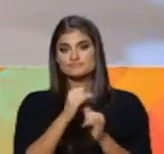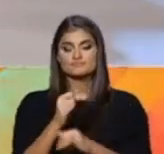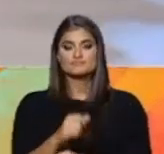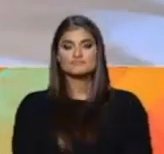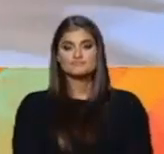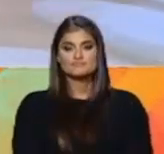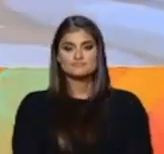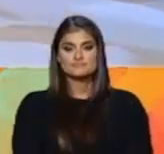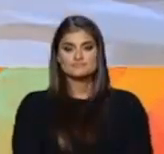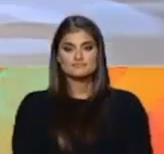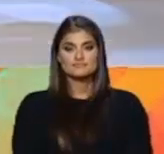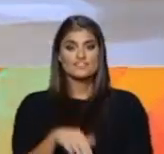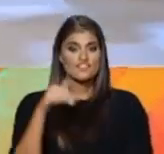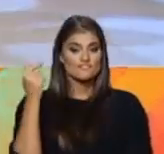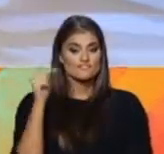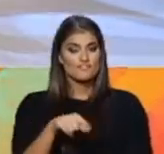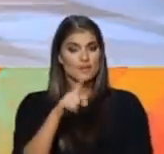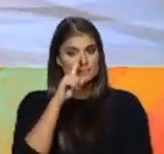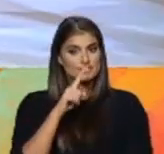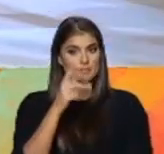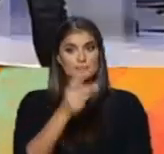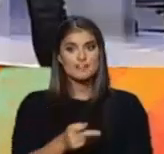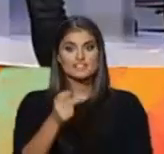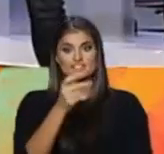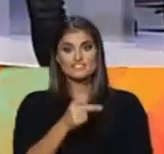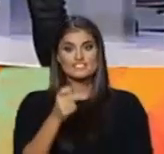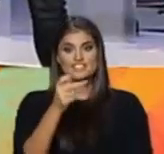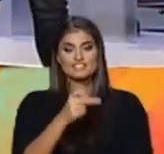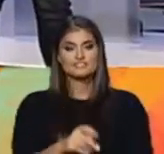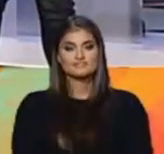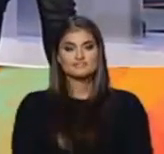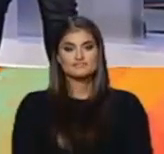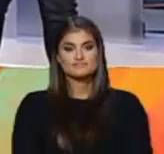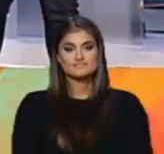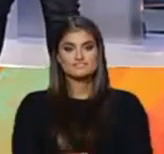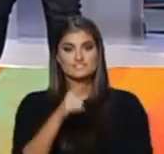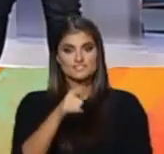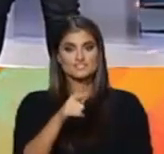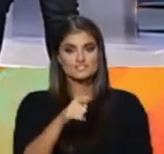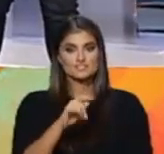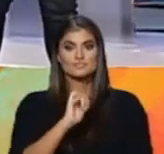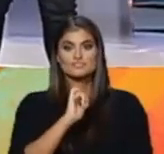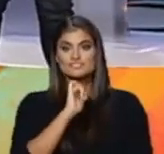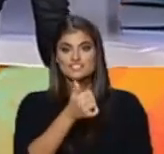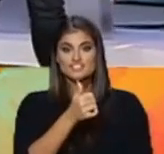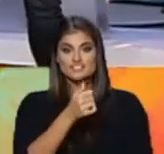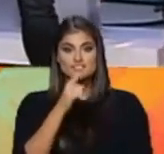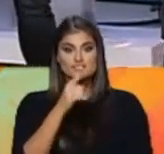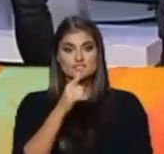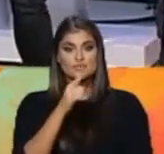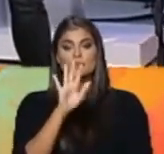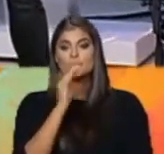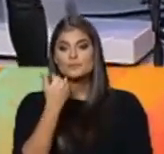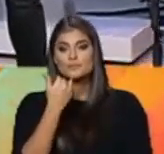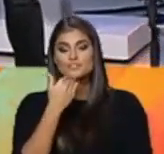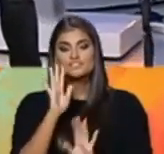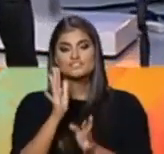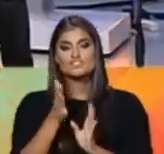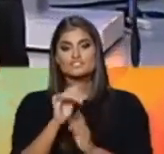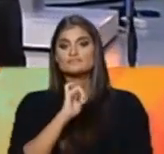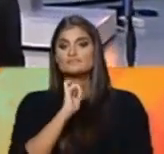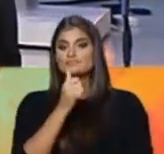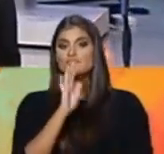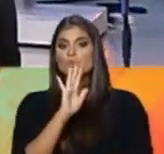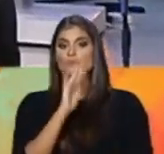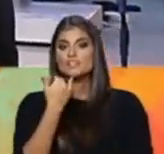desafio. Vem mentir para a televisão, já estás a perder o brio. Já estás